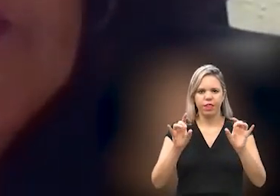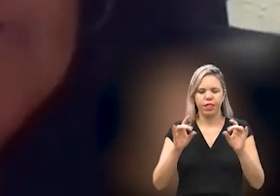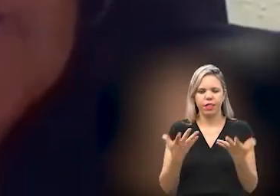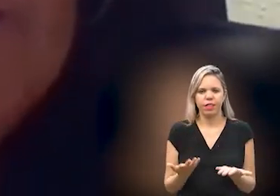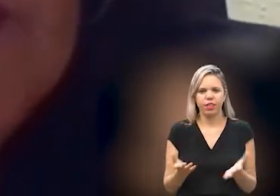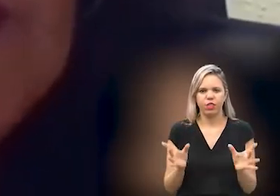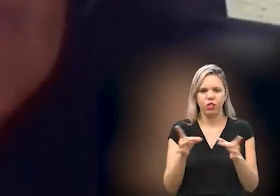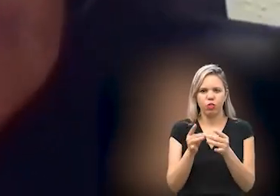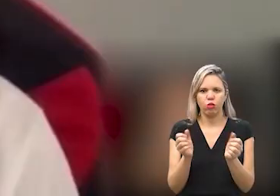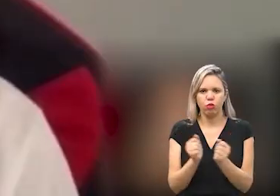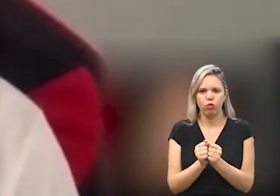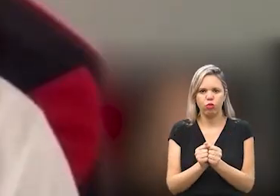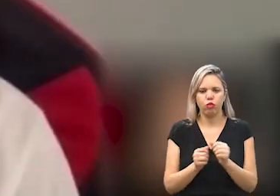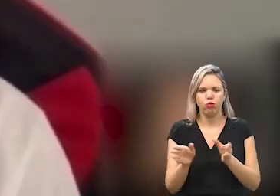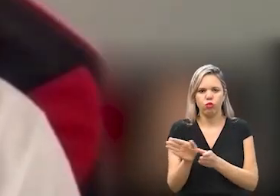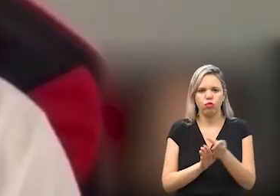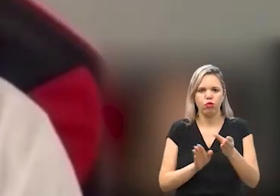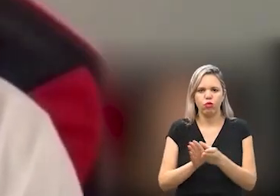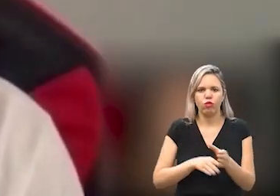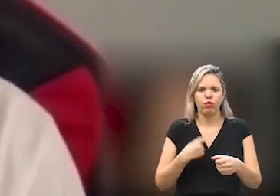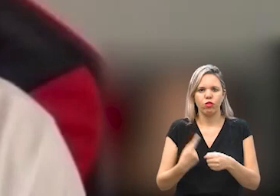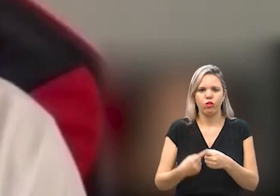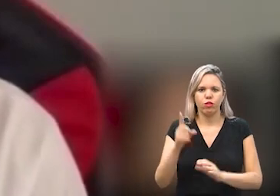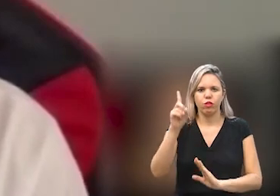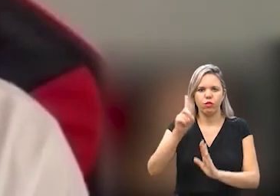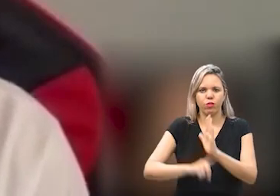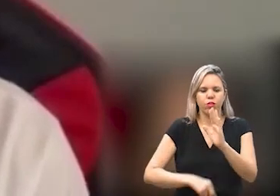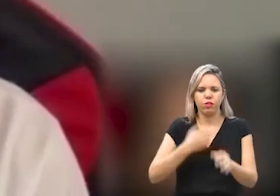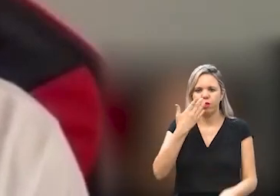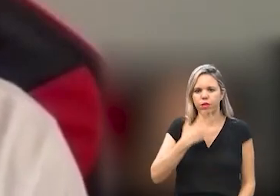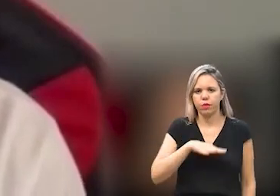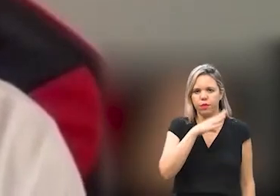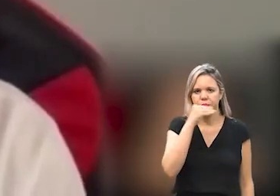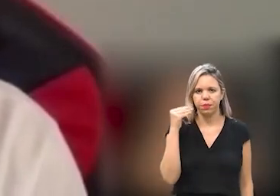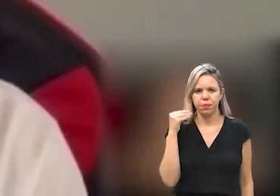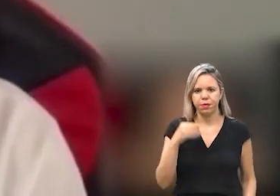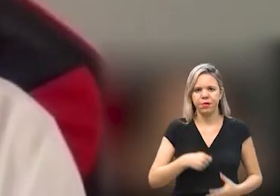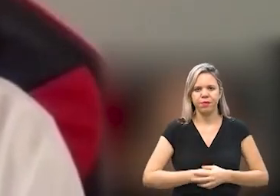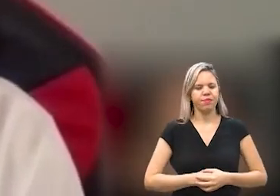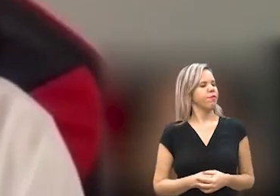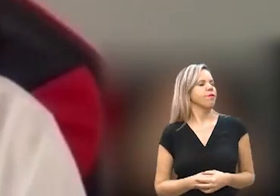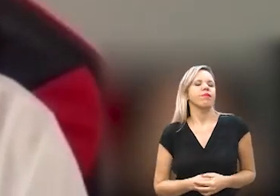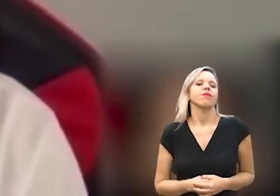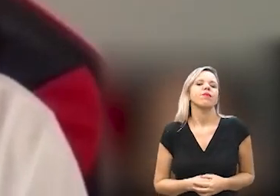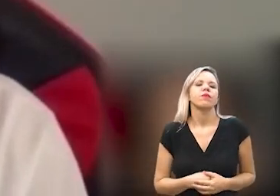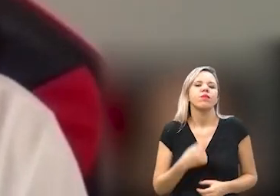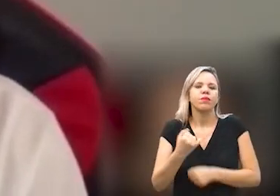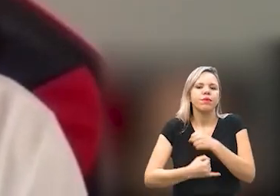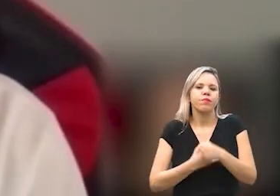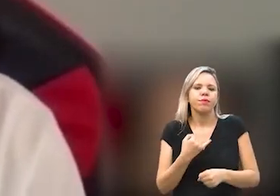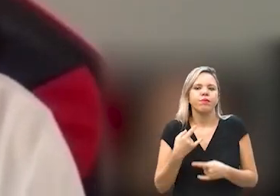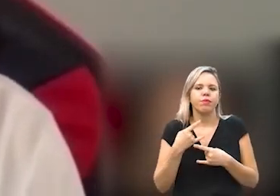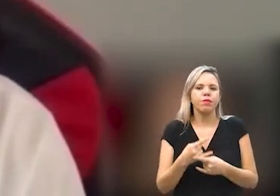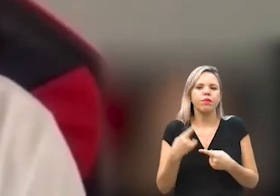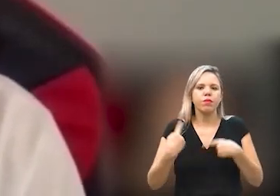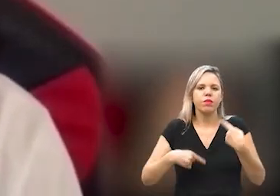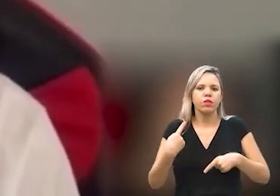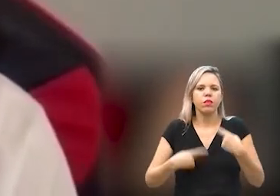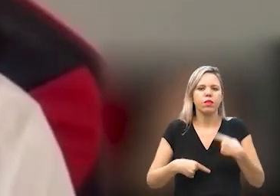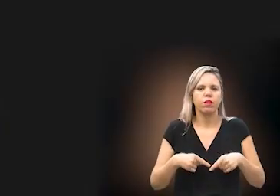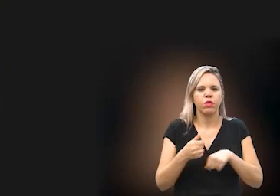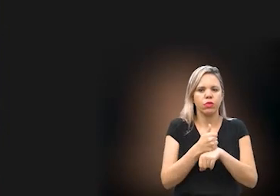extraordinária em conjunto com o Conselho Municipal dos Direitos da Criança e do Adolescente, de forma online, para discutir